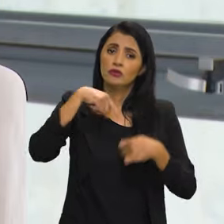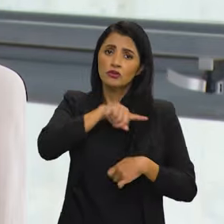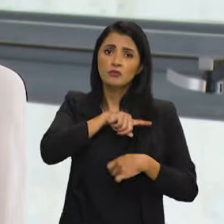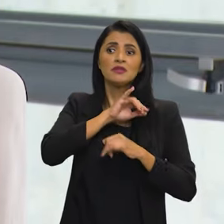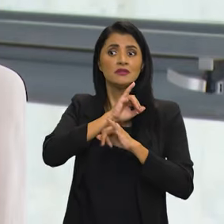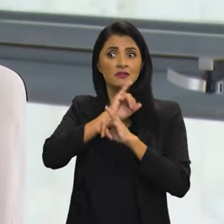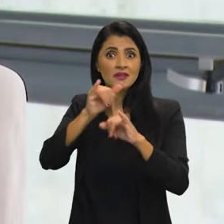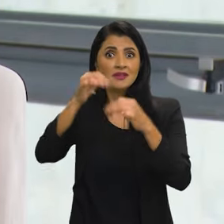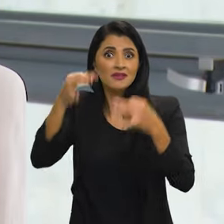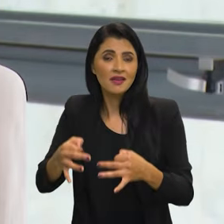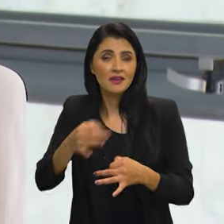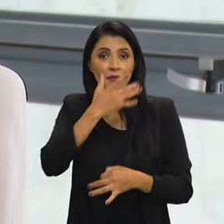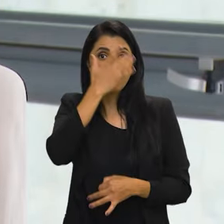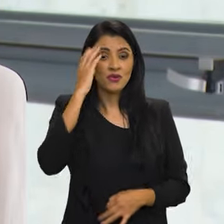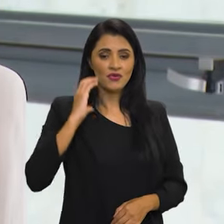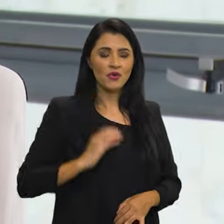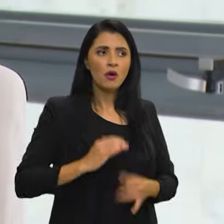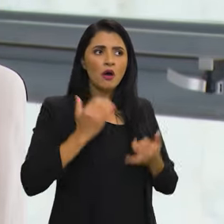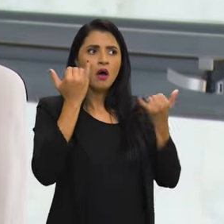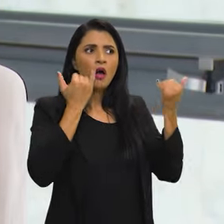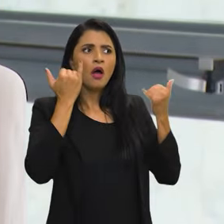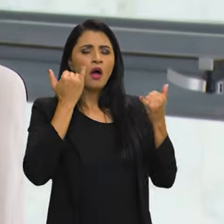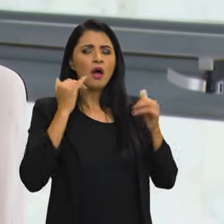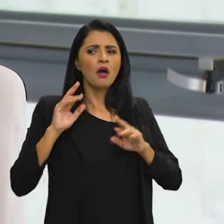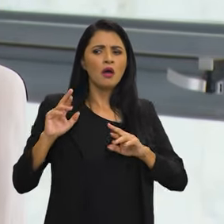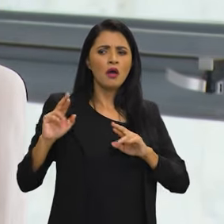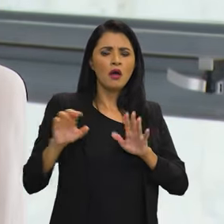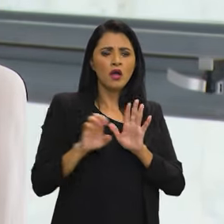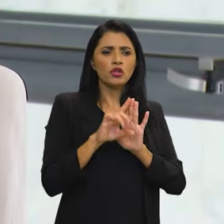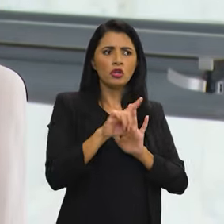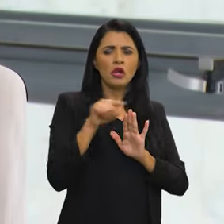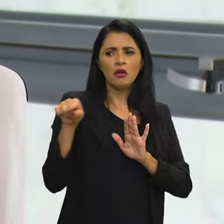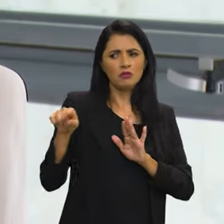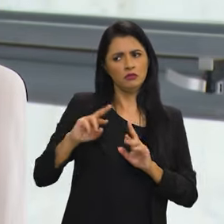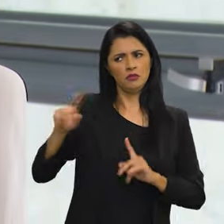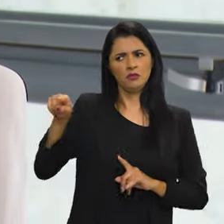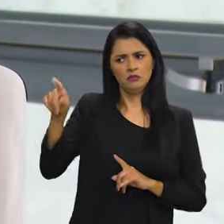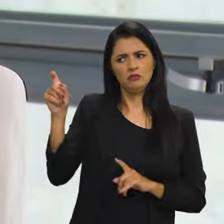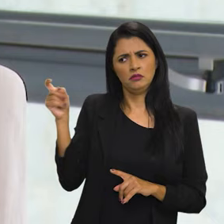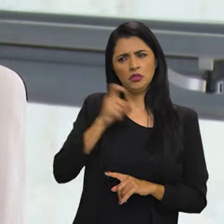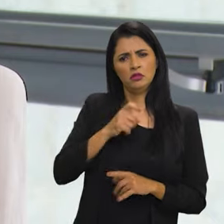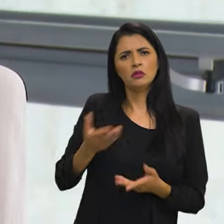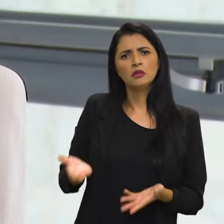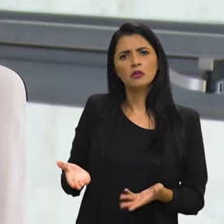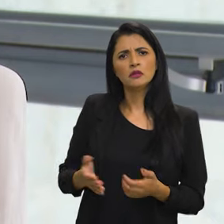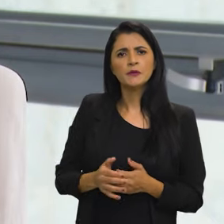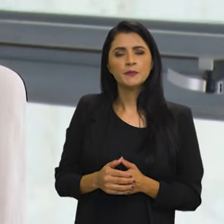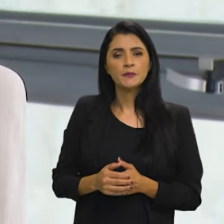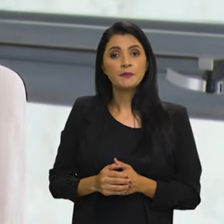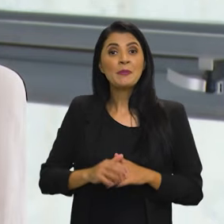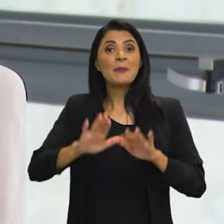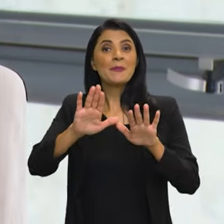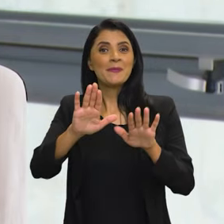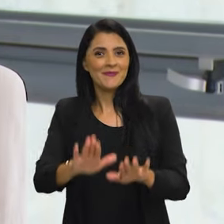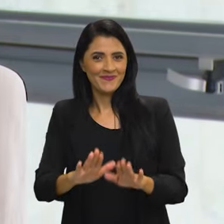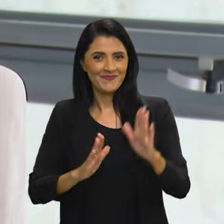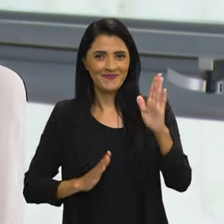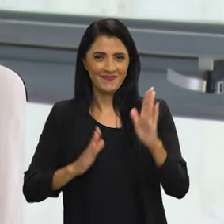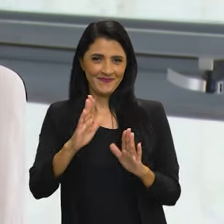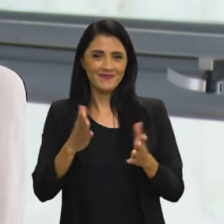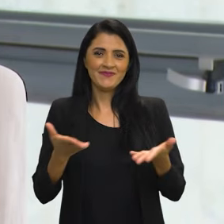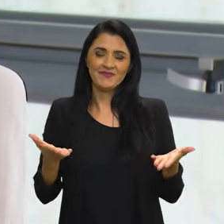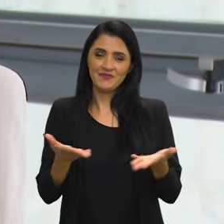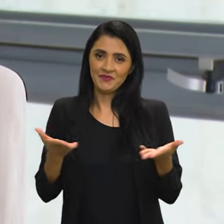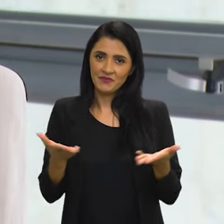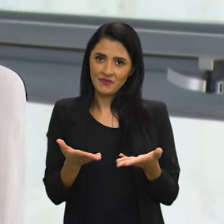essa informação para que o cidadão saiba que não é isso que o edital prevê mas nesse período